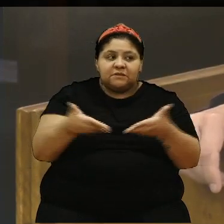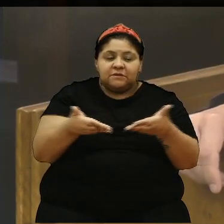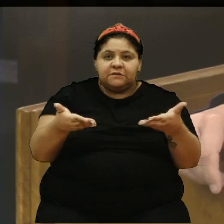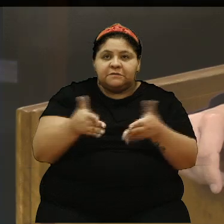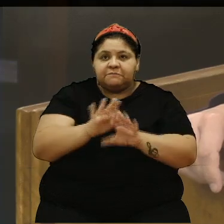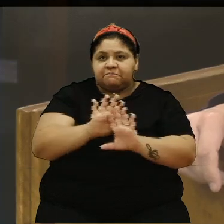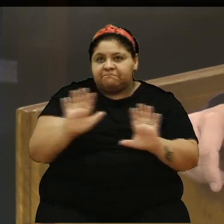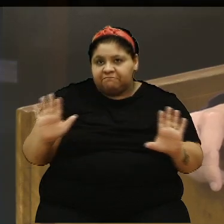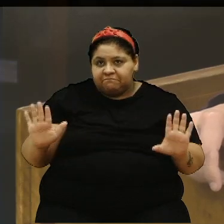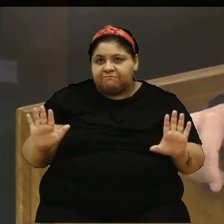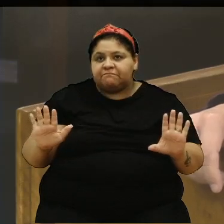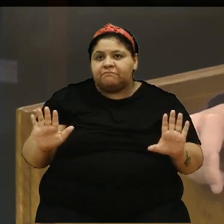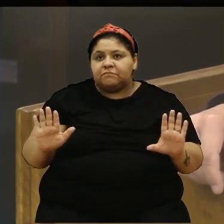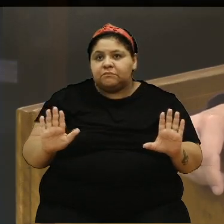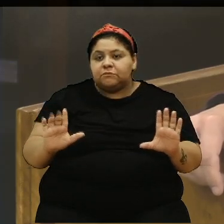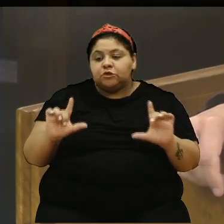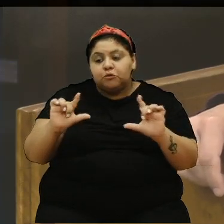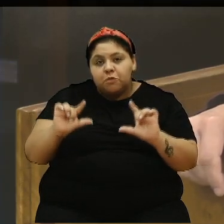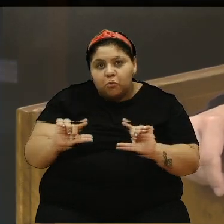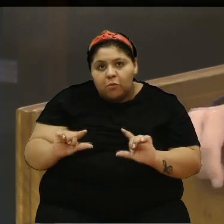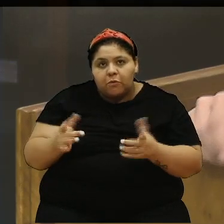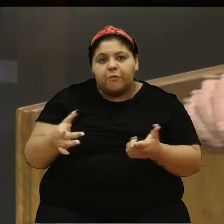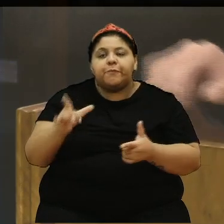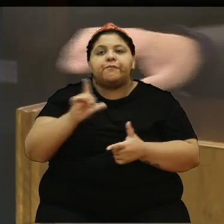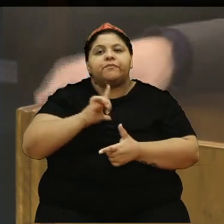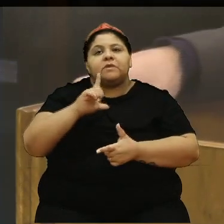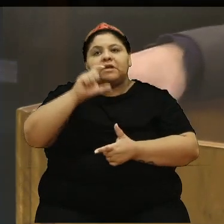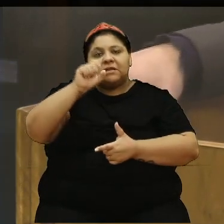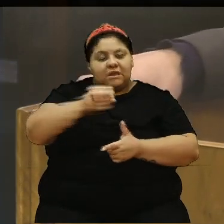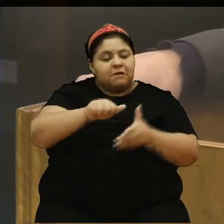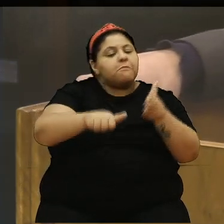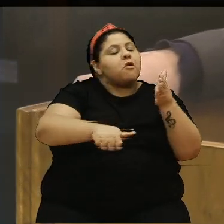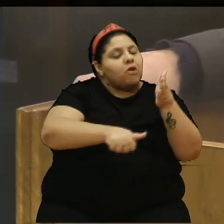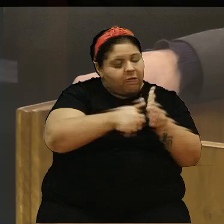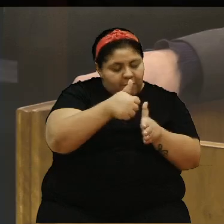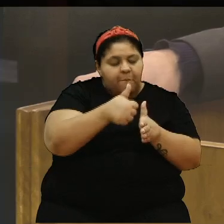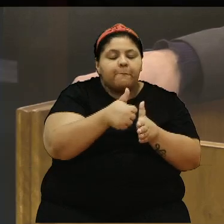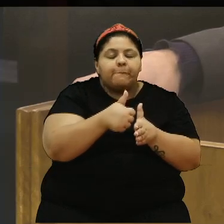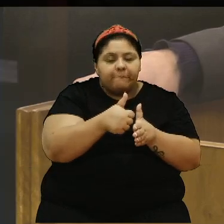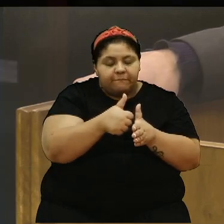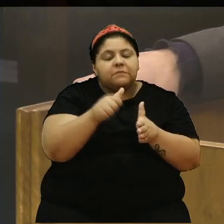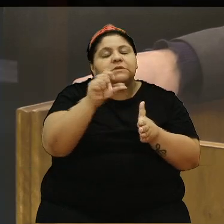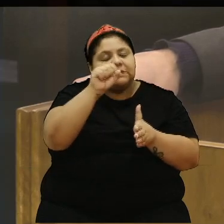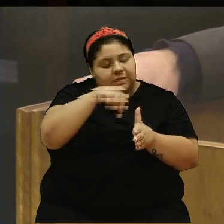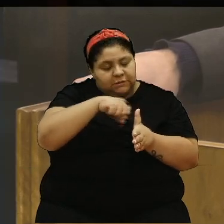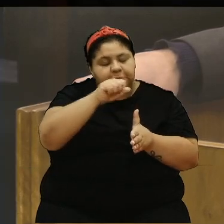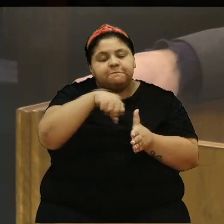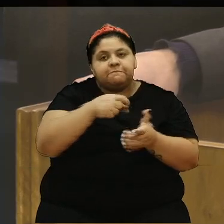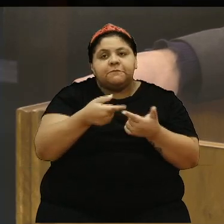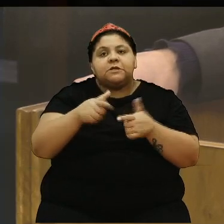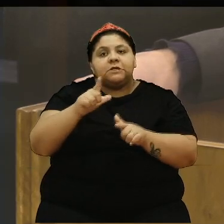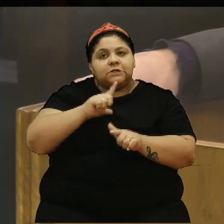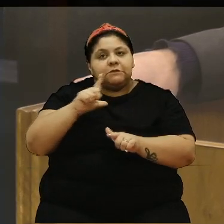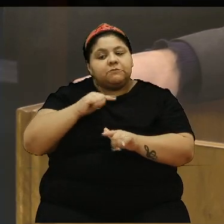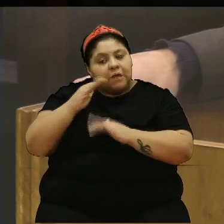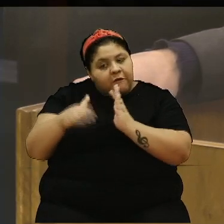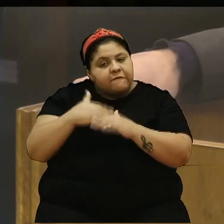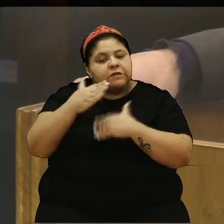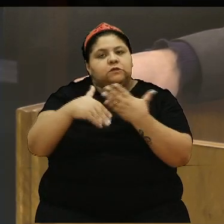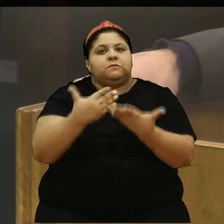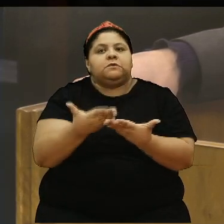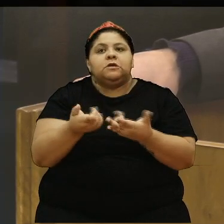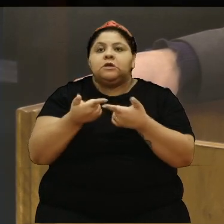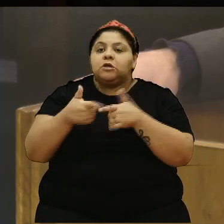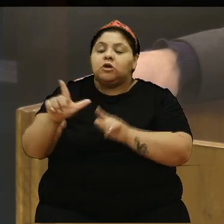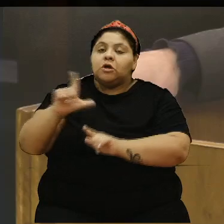dizer assim, minimizou bastante. Tem sim algo a melhorar, tem sim, temos que ter avanços.